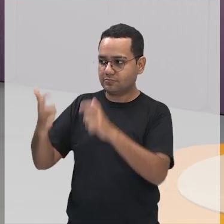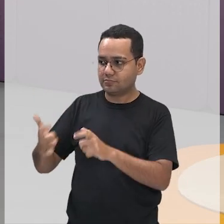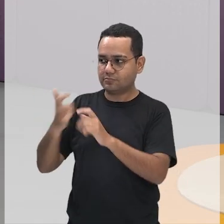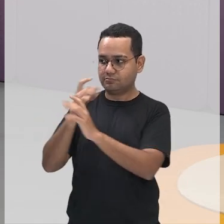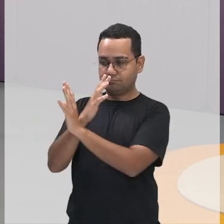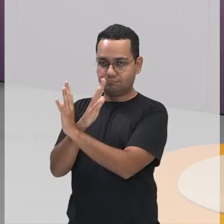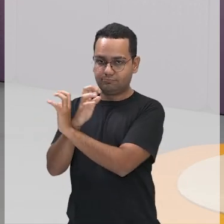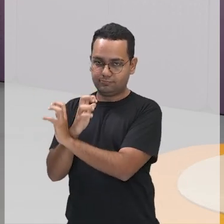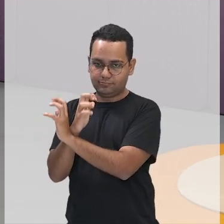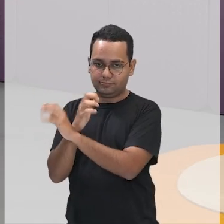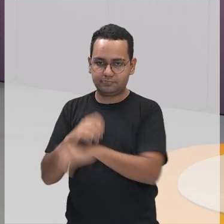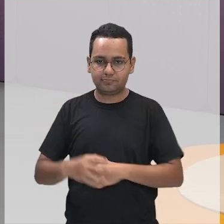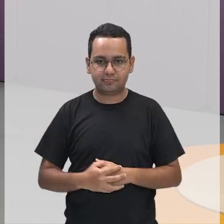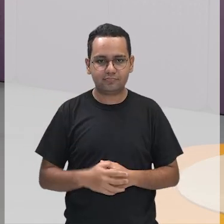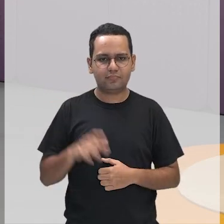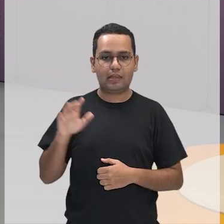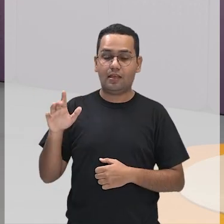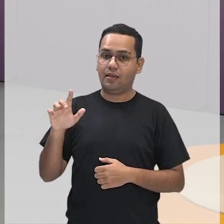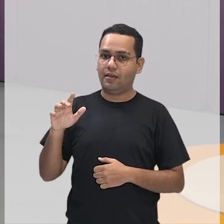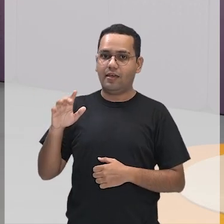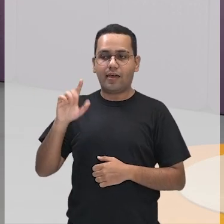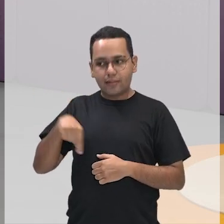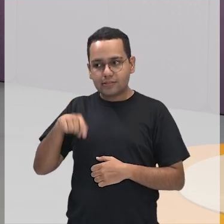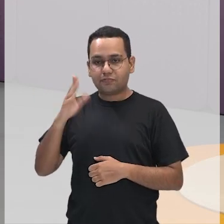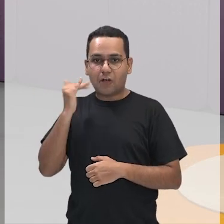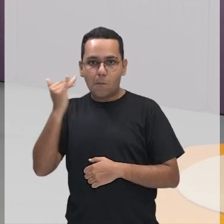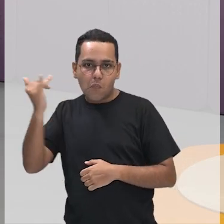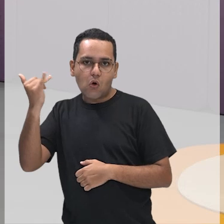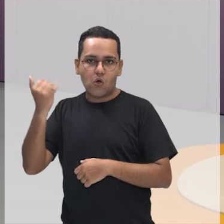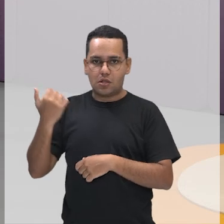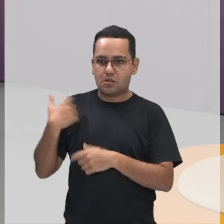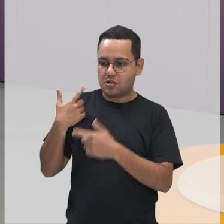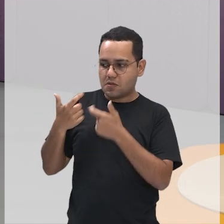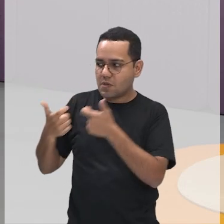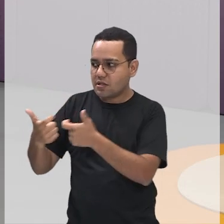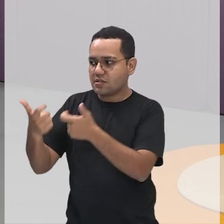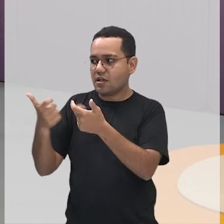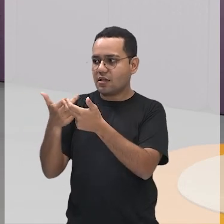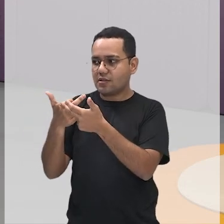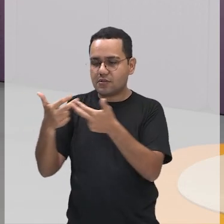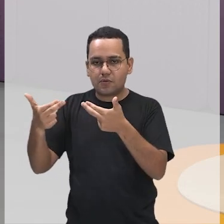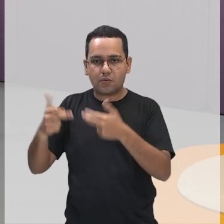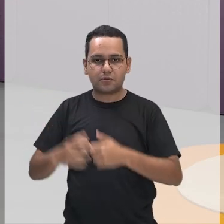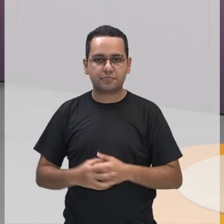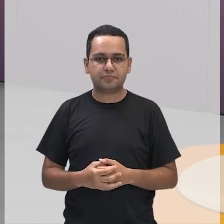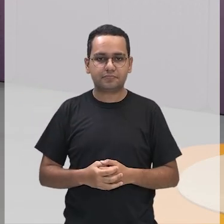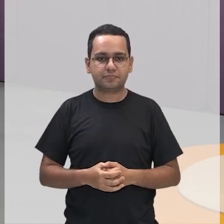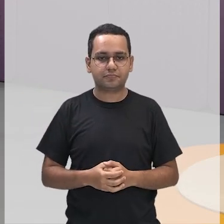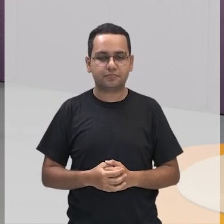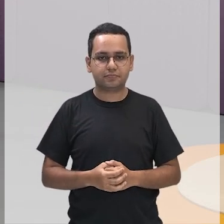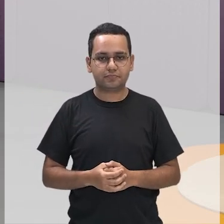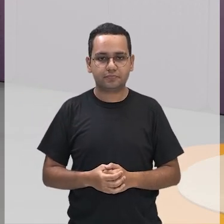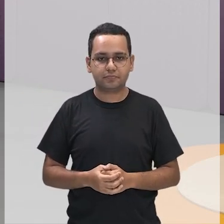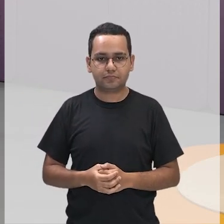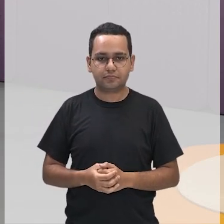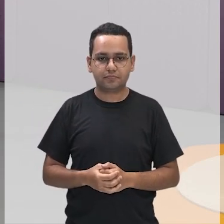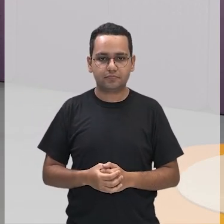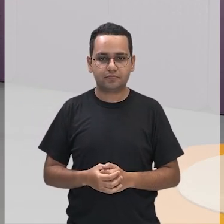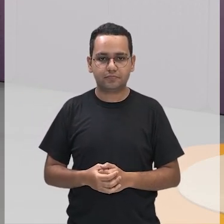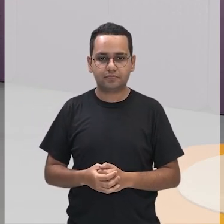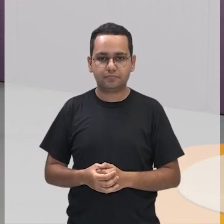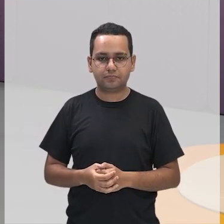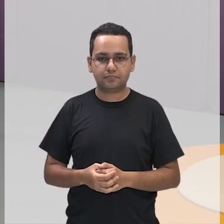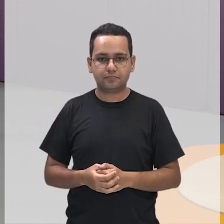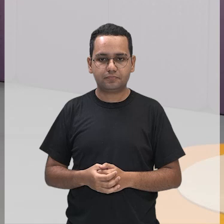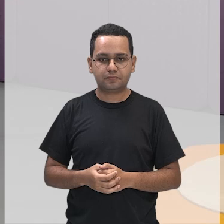aí, que gosta das guerras, né? A dona ali das principais guerras, então, desse mundo grego. Olha, estamos falando, então,